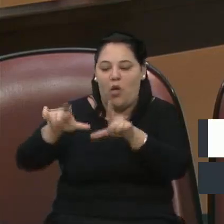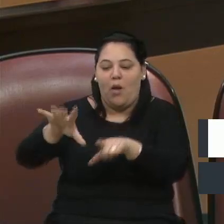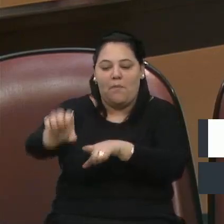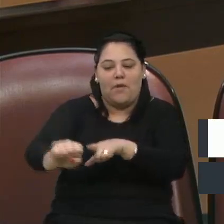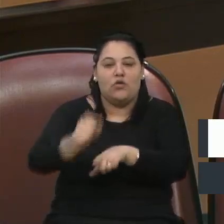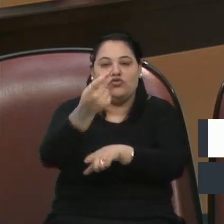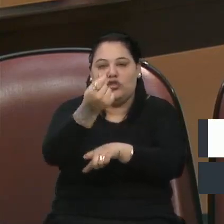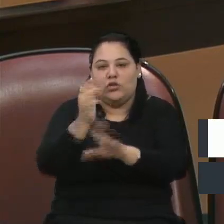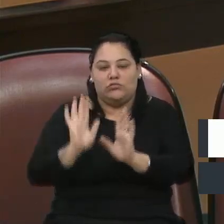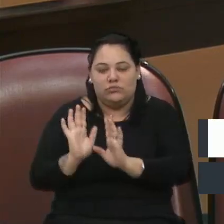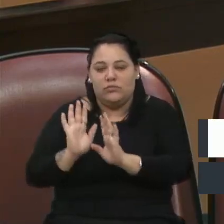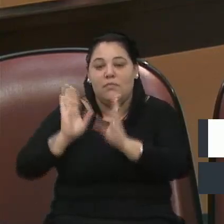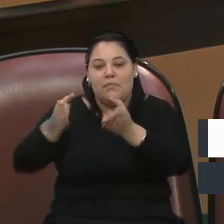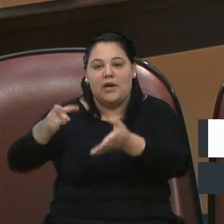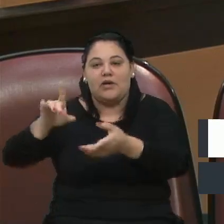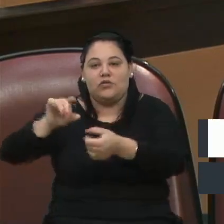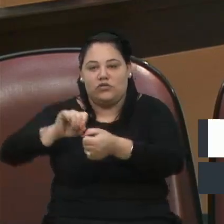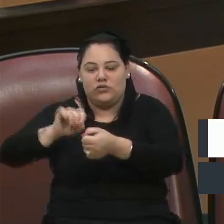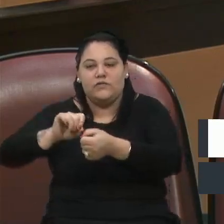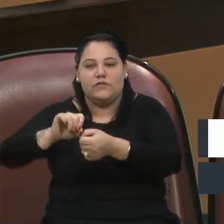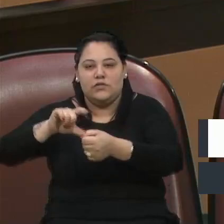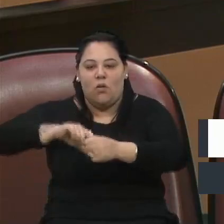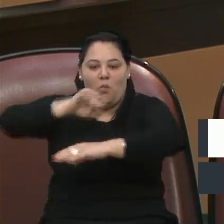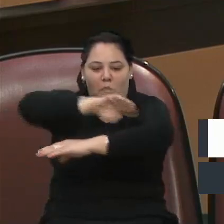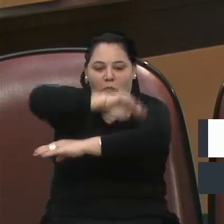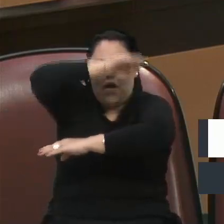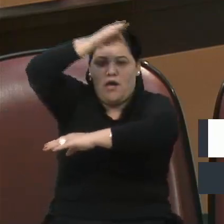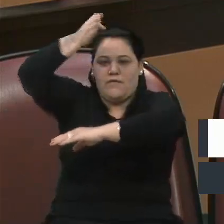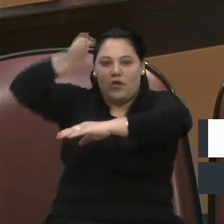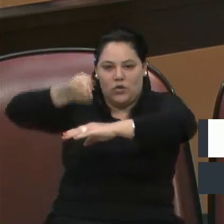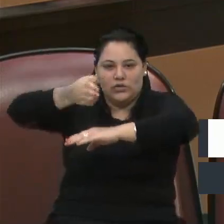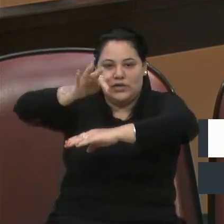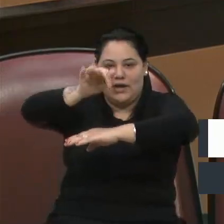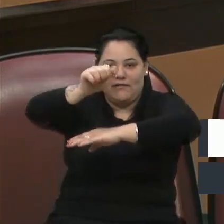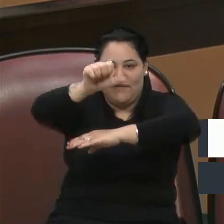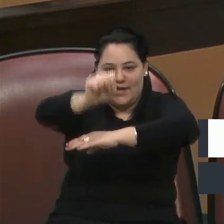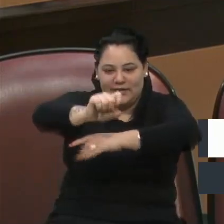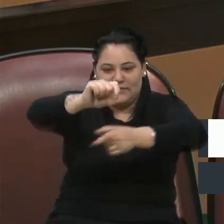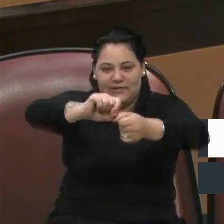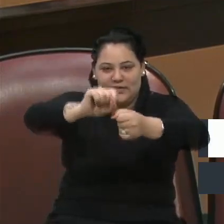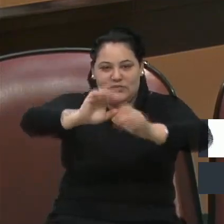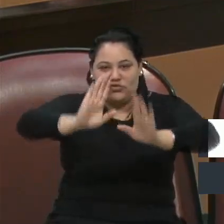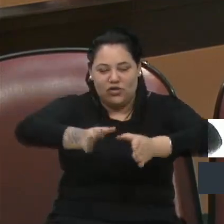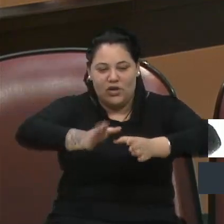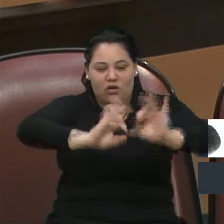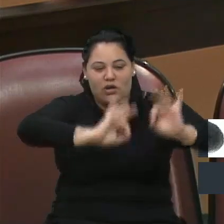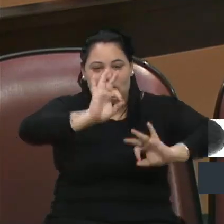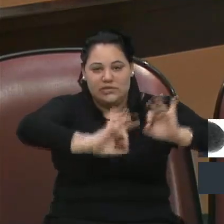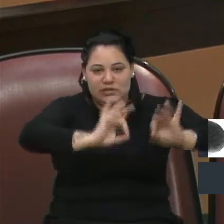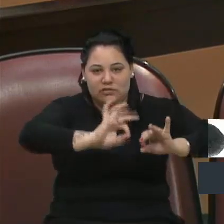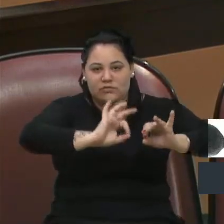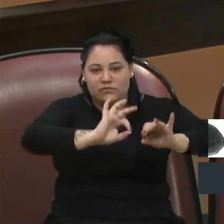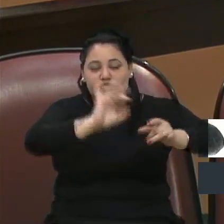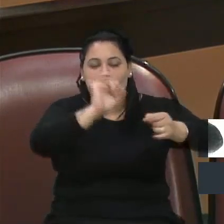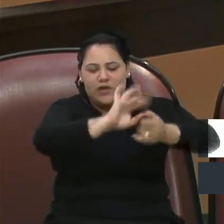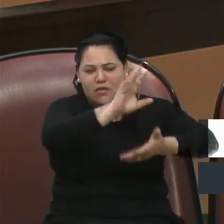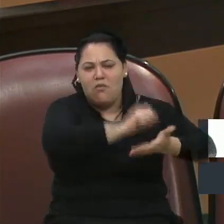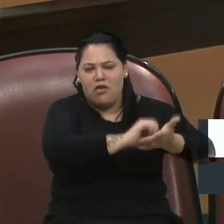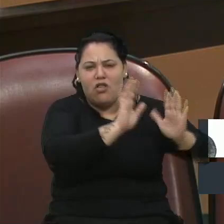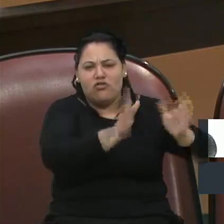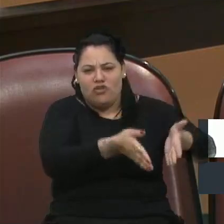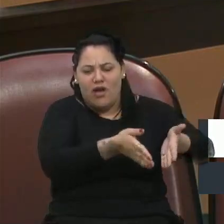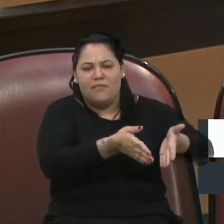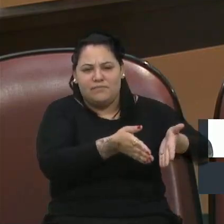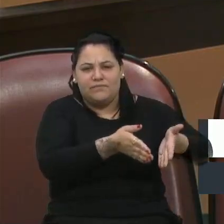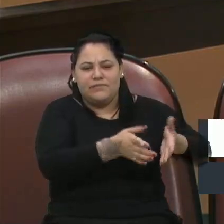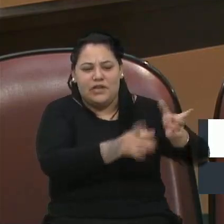pavilhões, que a FAS está fazendo, está em fase muito adiantada ao cadastramento, daquelas pessoas que